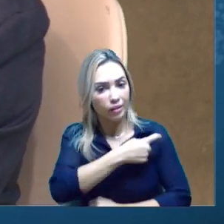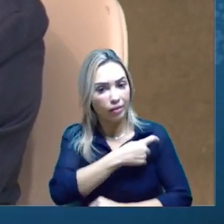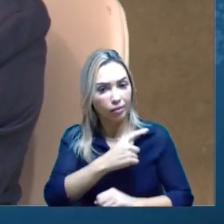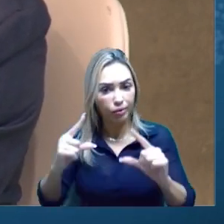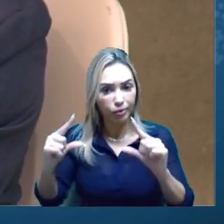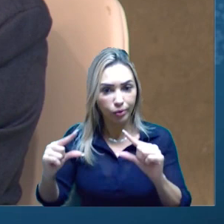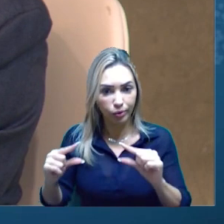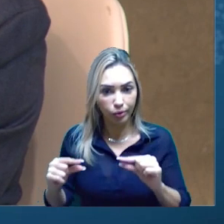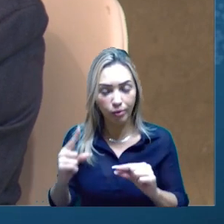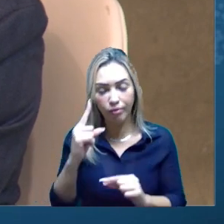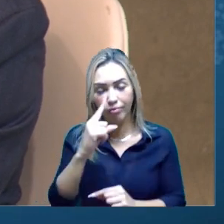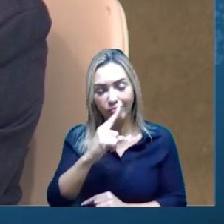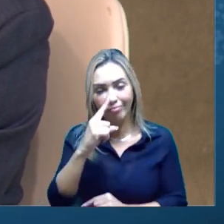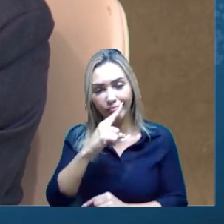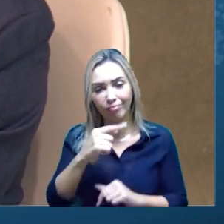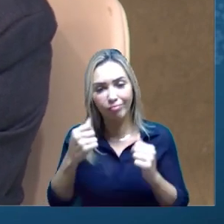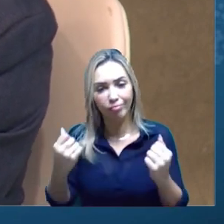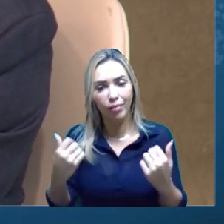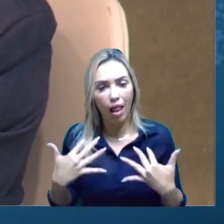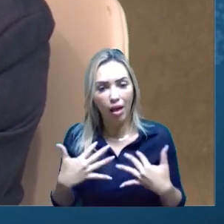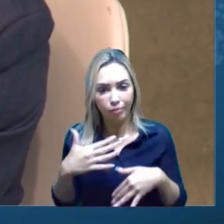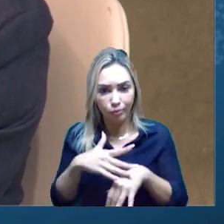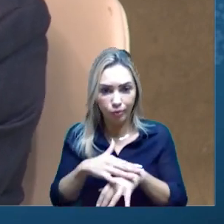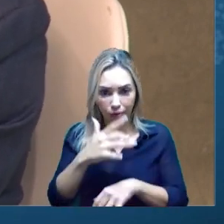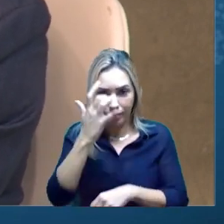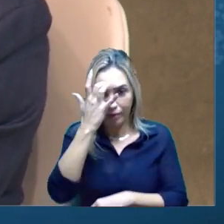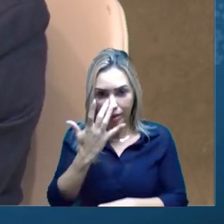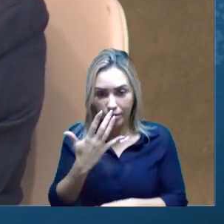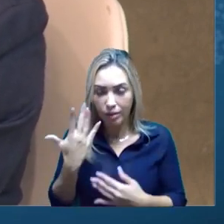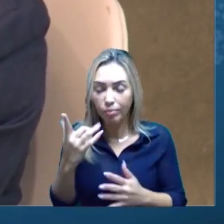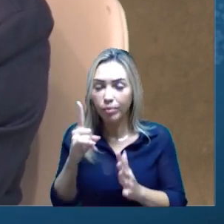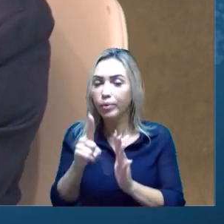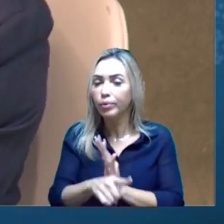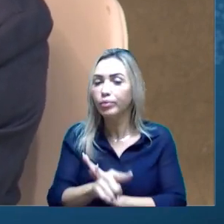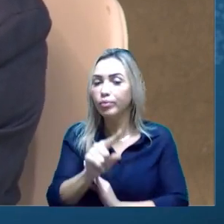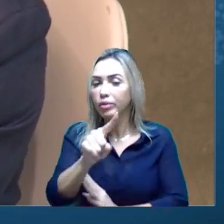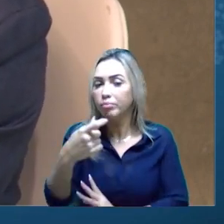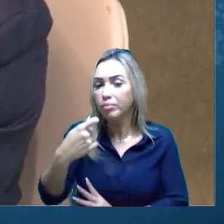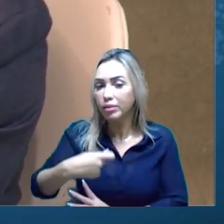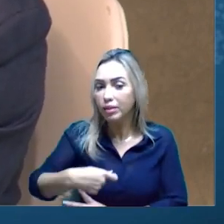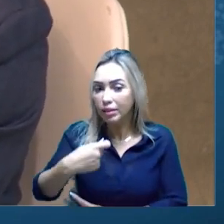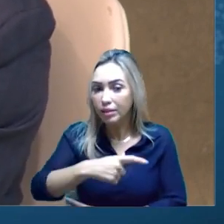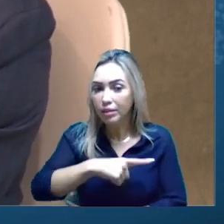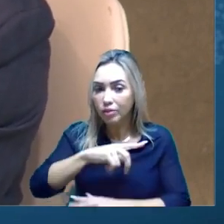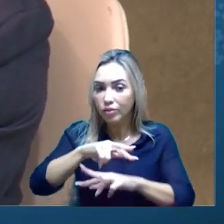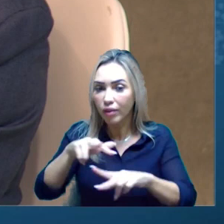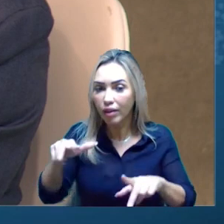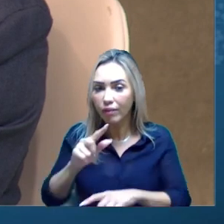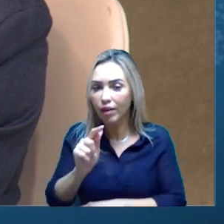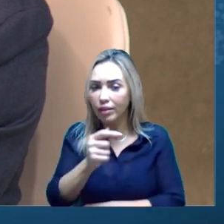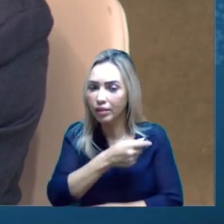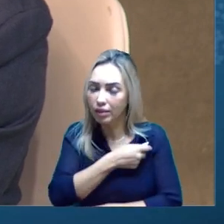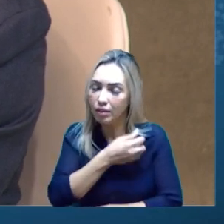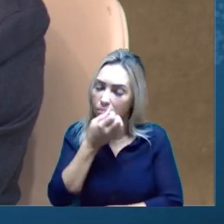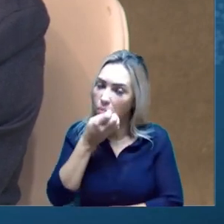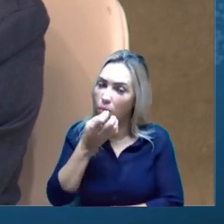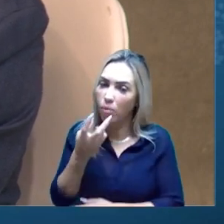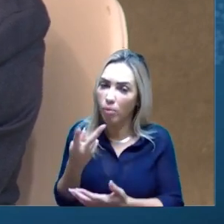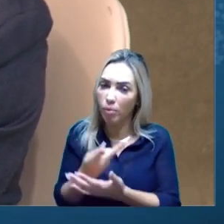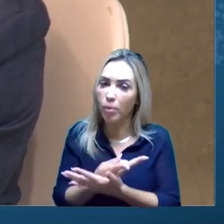fica suscetível às infecções. Então, a pergunta é, você precisa de diferentes vacinas? Seria bom que isso